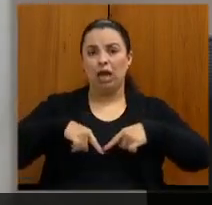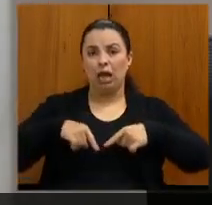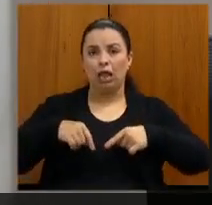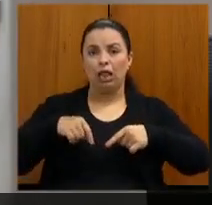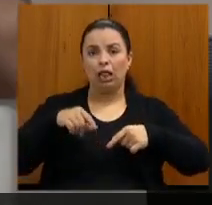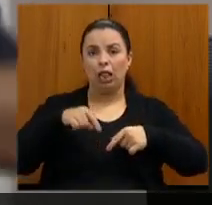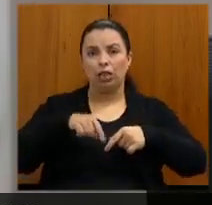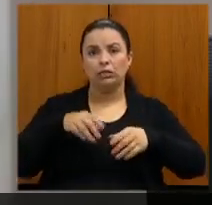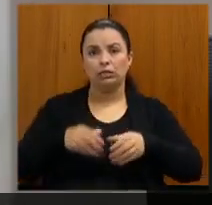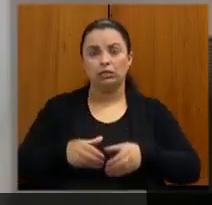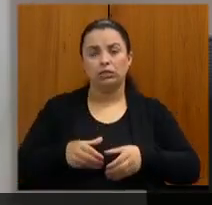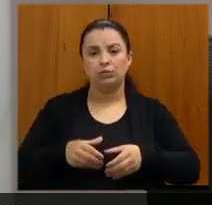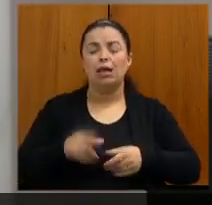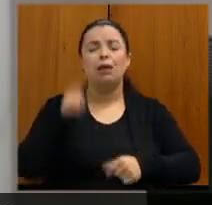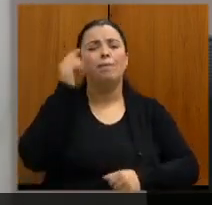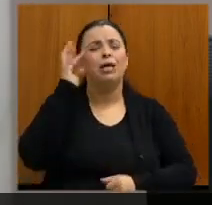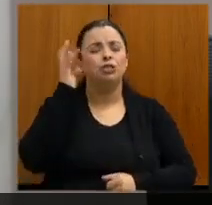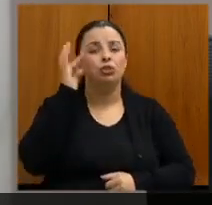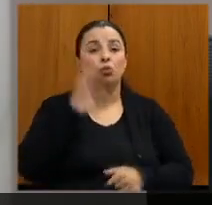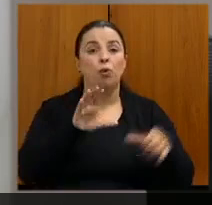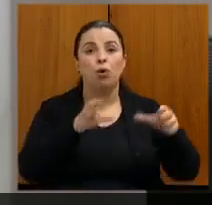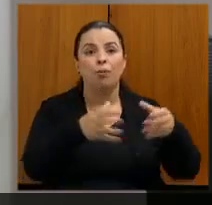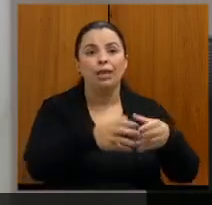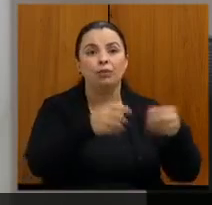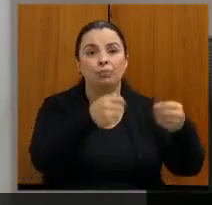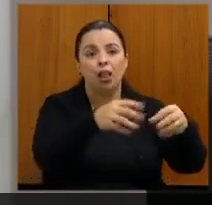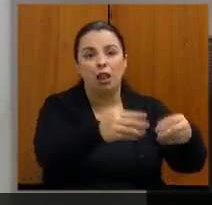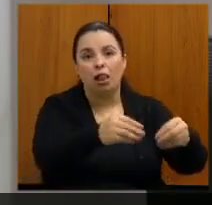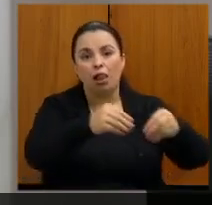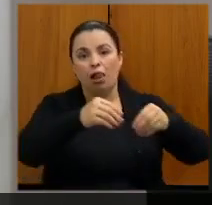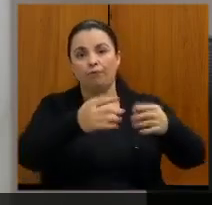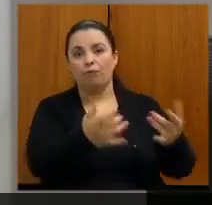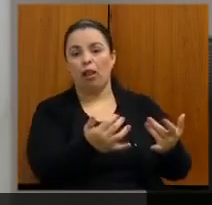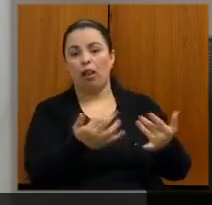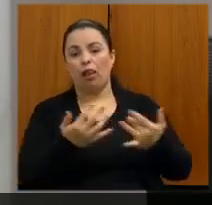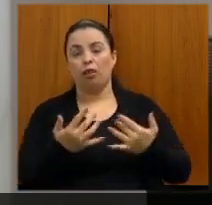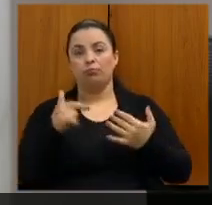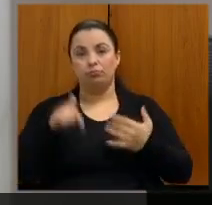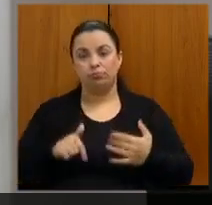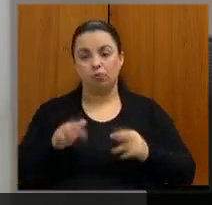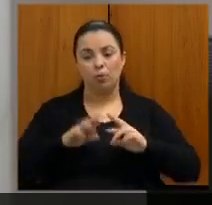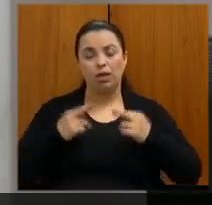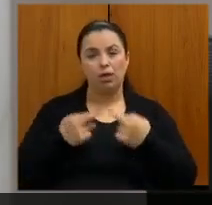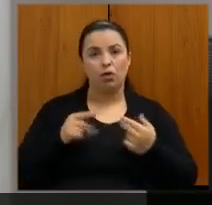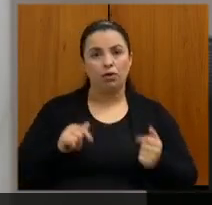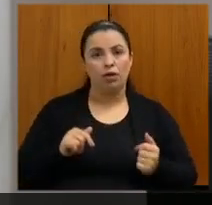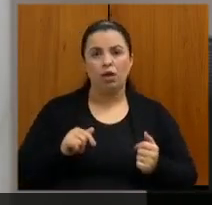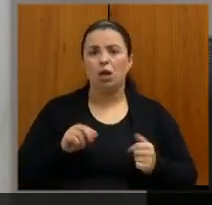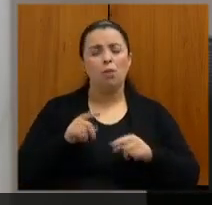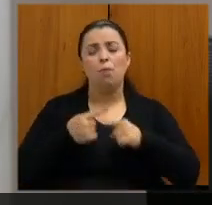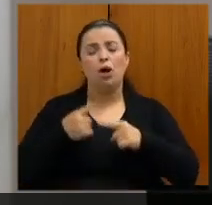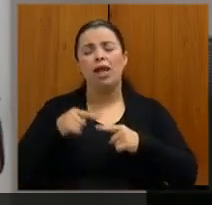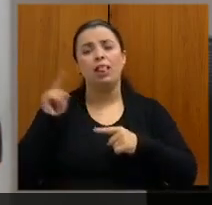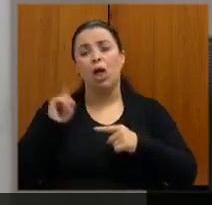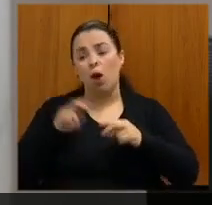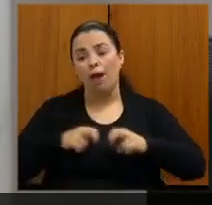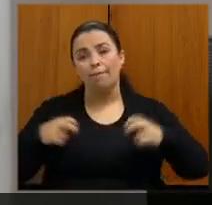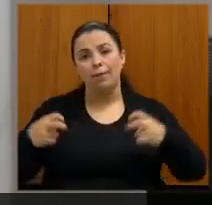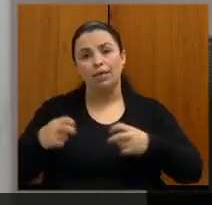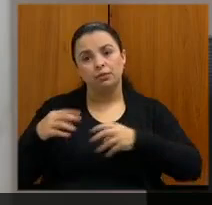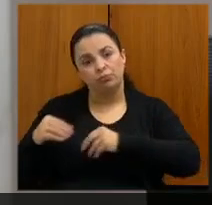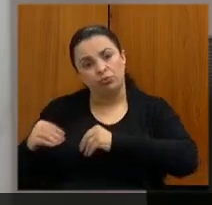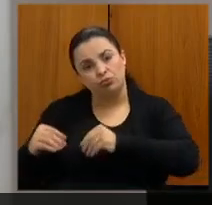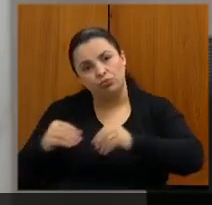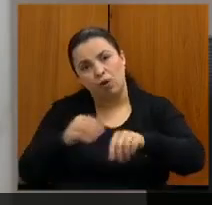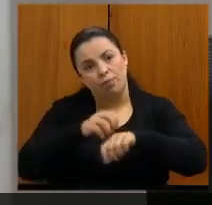se deslocar inteira para a Cidade Administrativa E por que que a mesa não se desloca para as comunidades por e